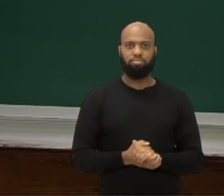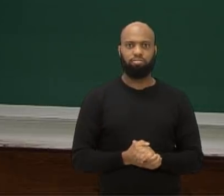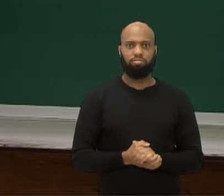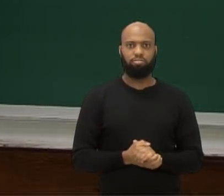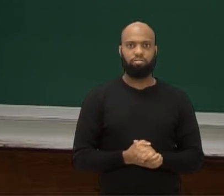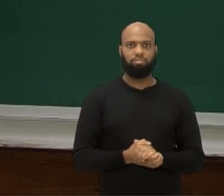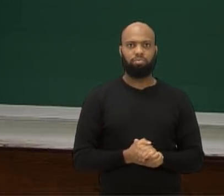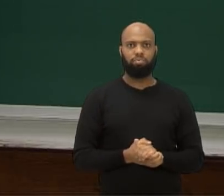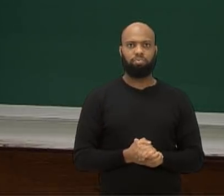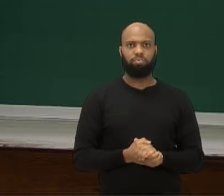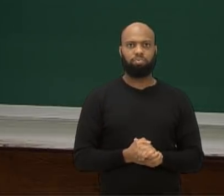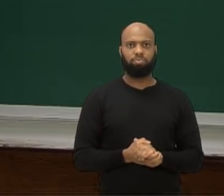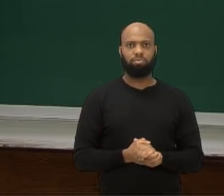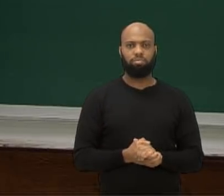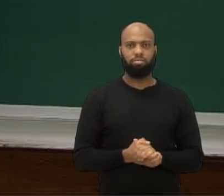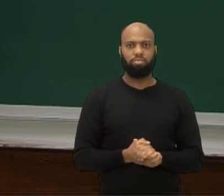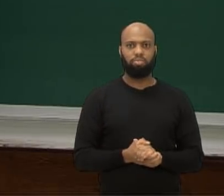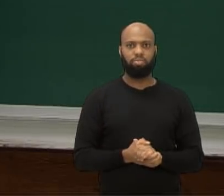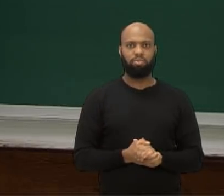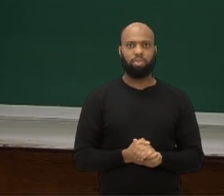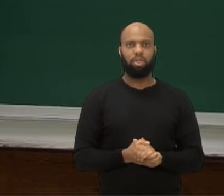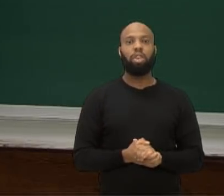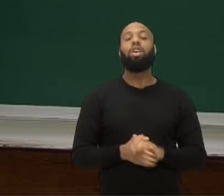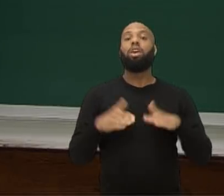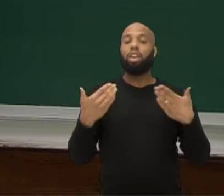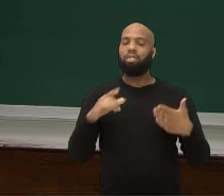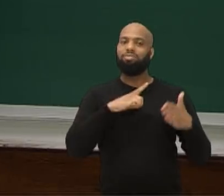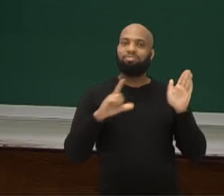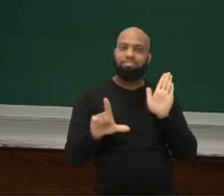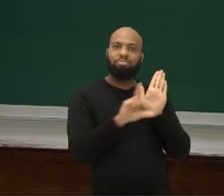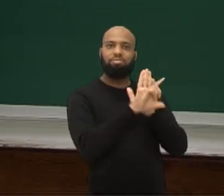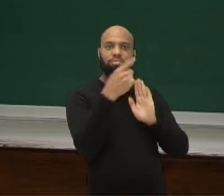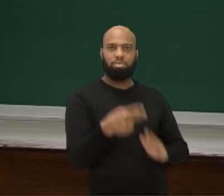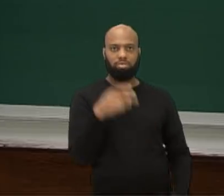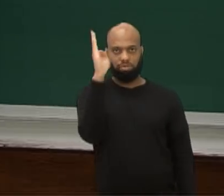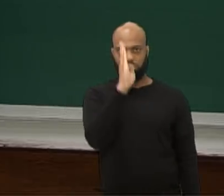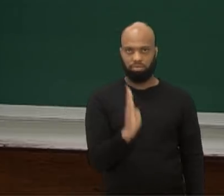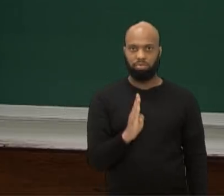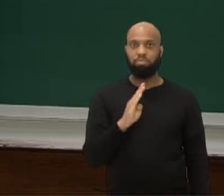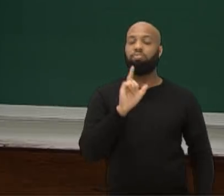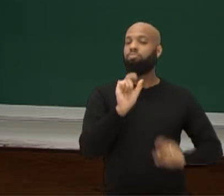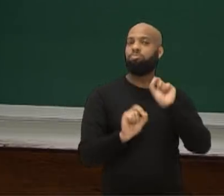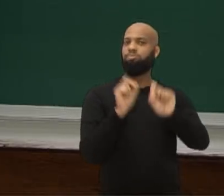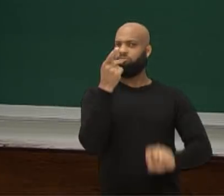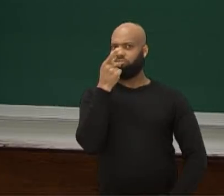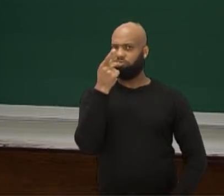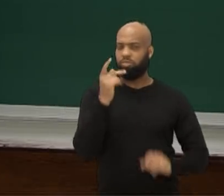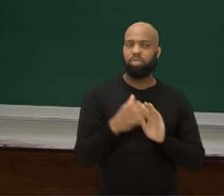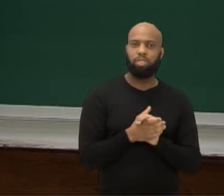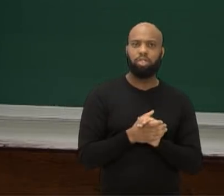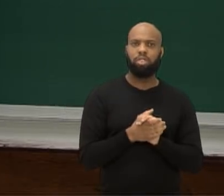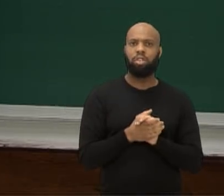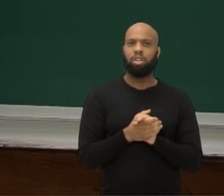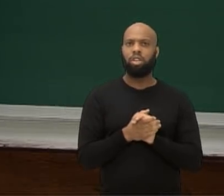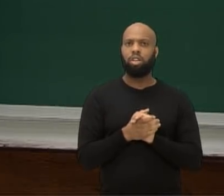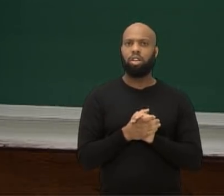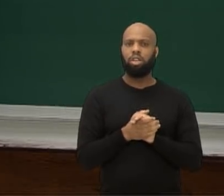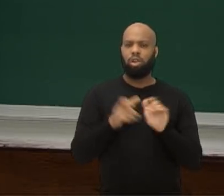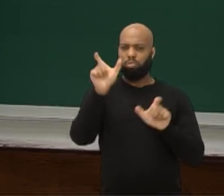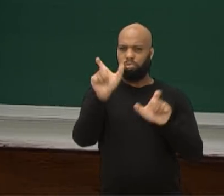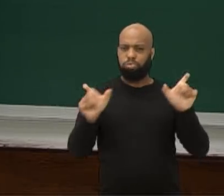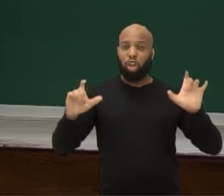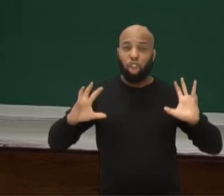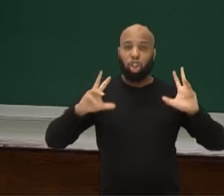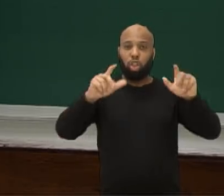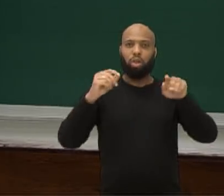Então, olha que interessante, a lei do Brasil, a nossa lei, diz o quê? Que todos são